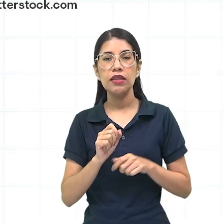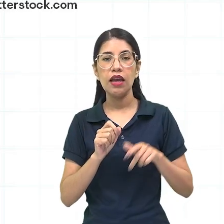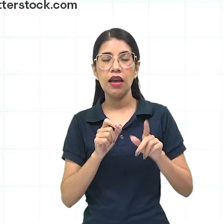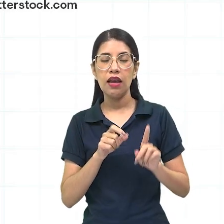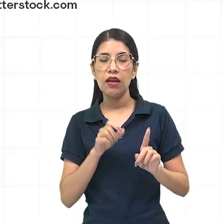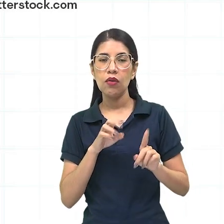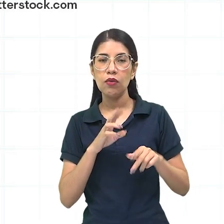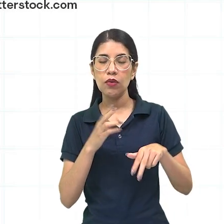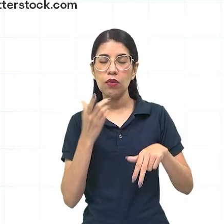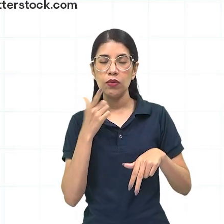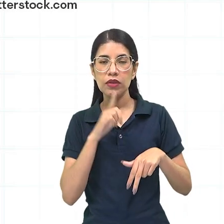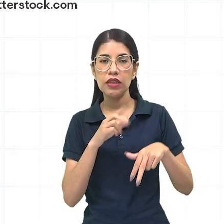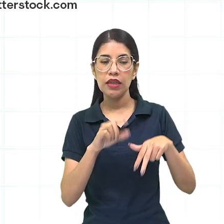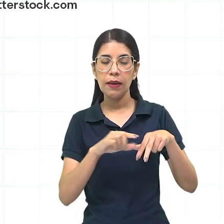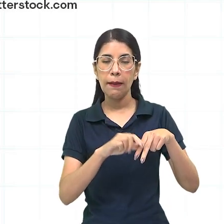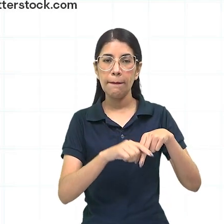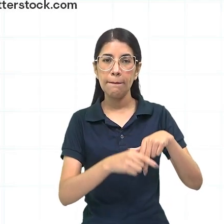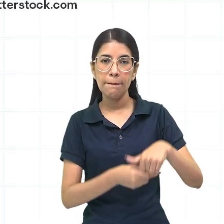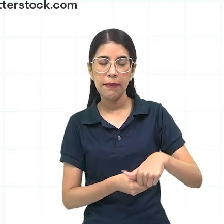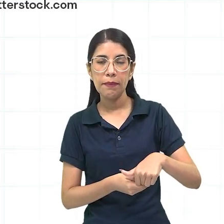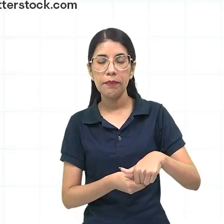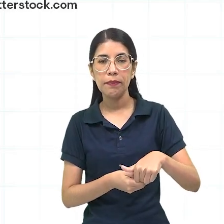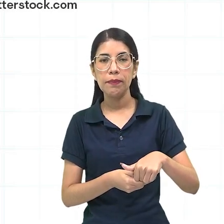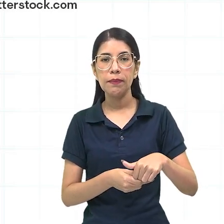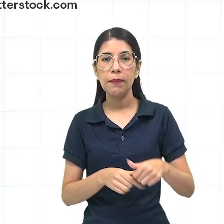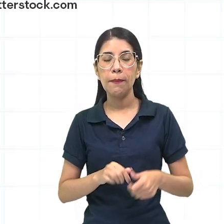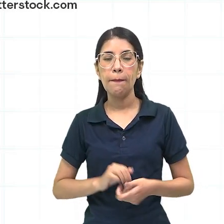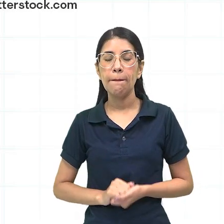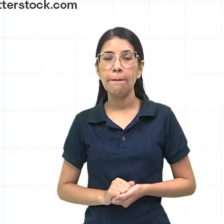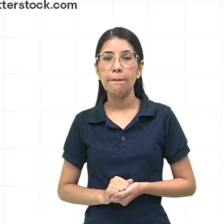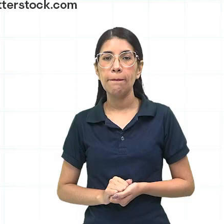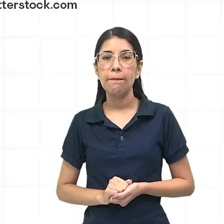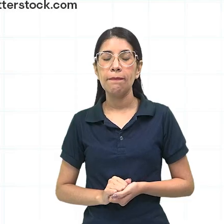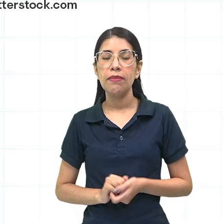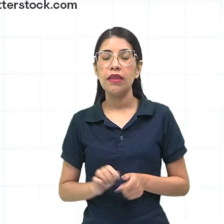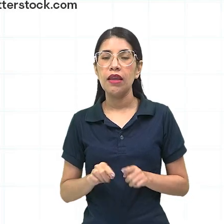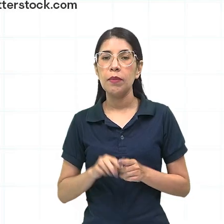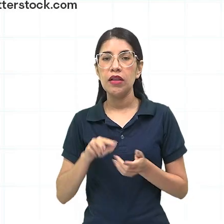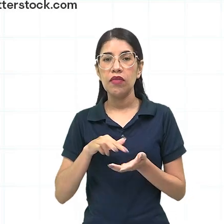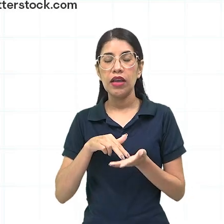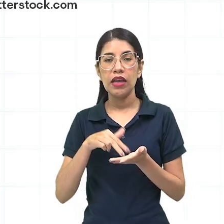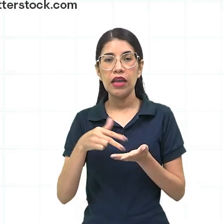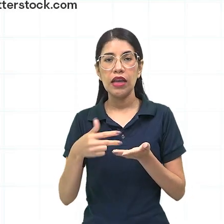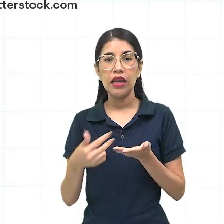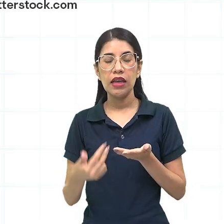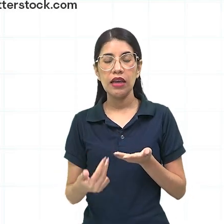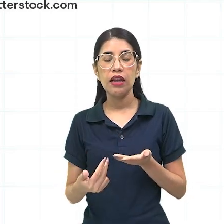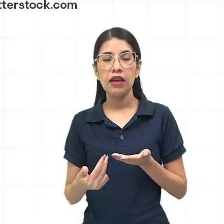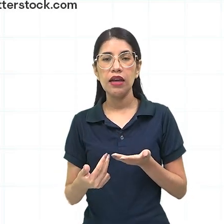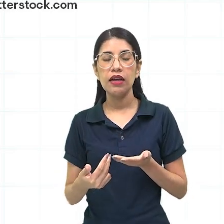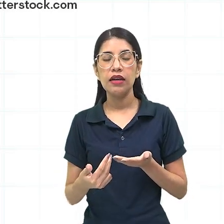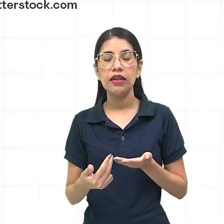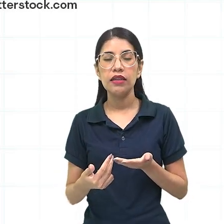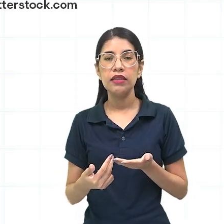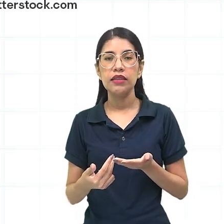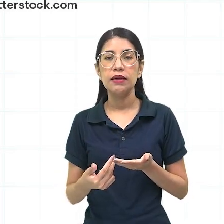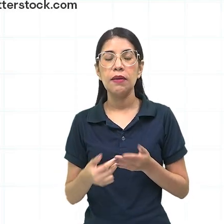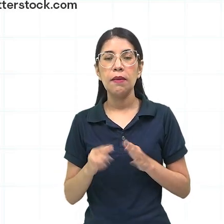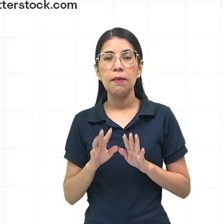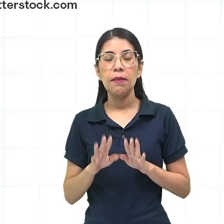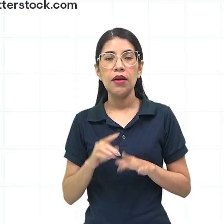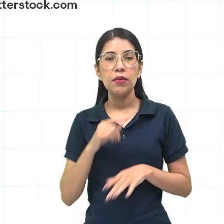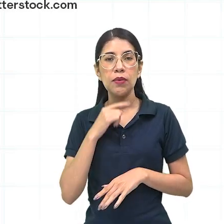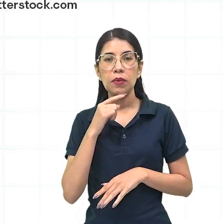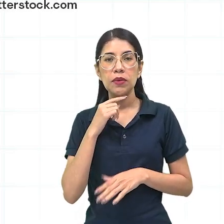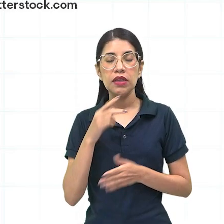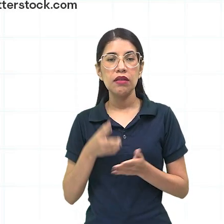adversário, certo? Ou seja, faz ele cair no chão, mas ele não